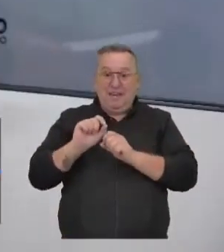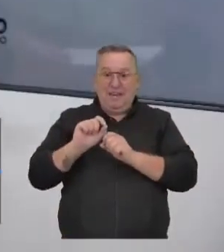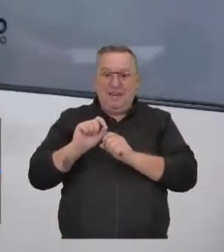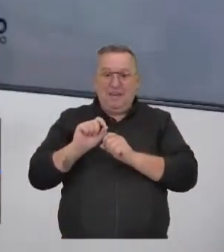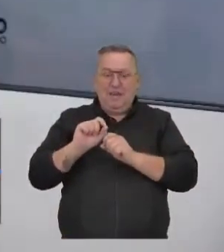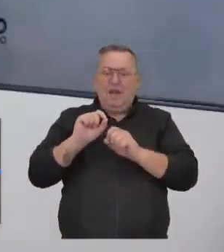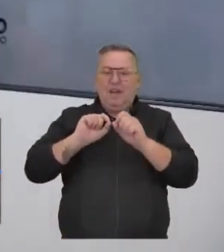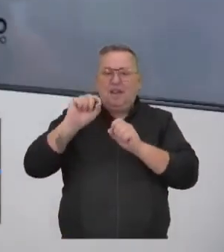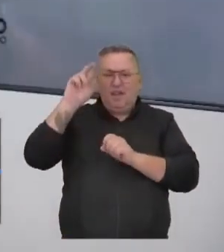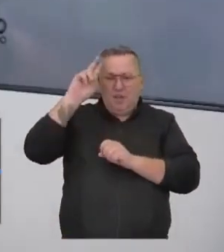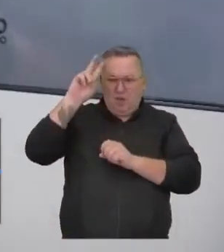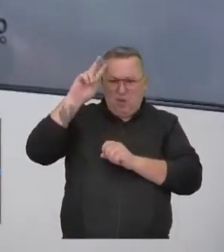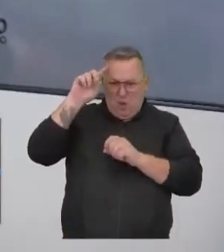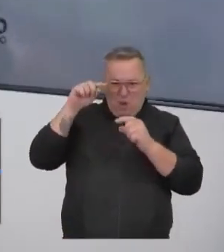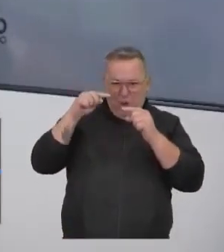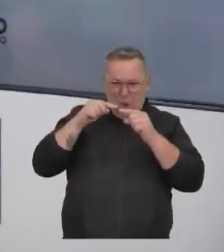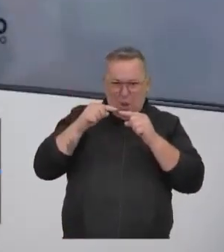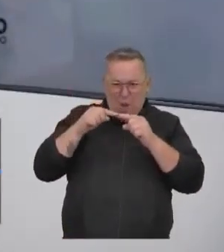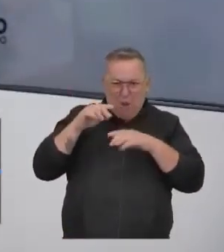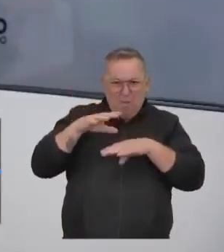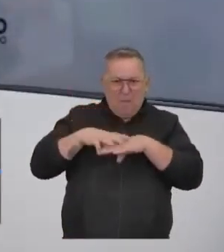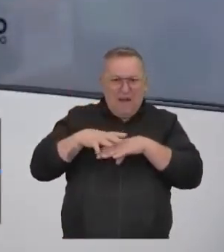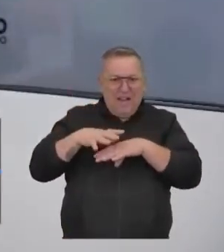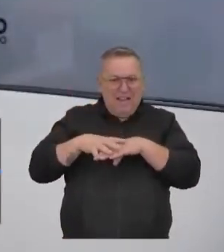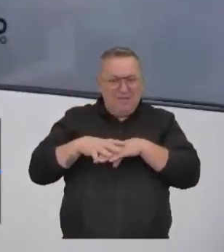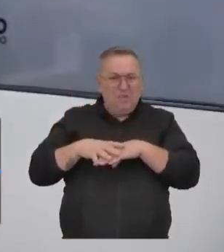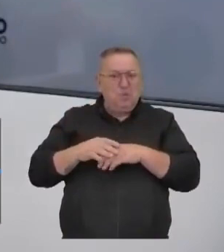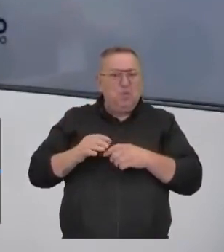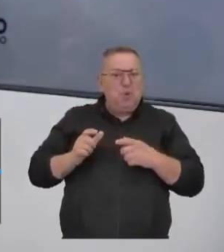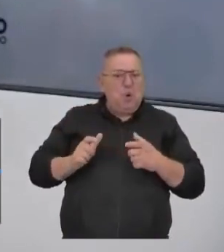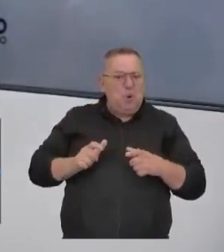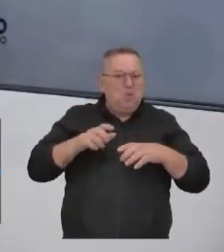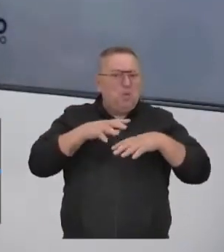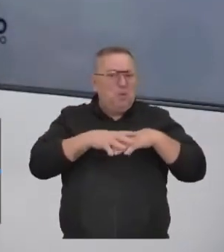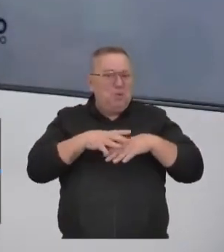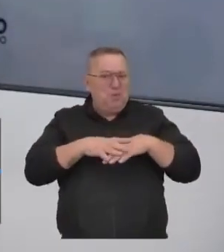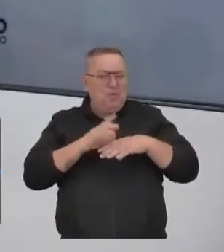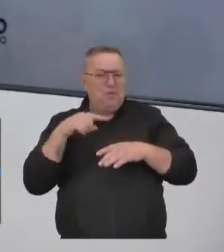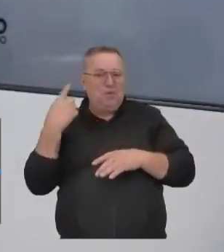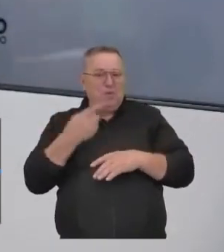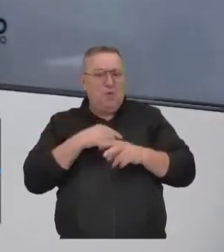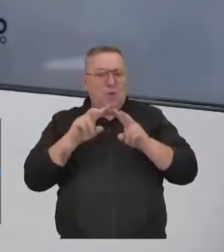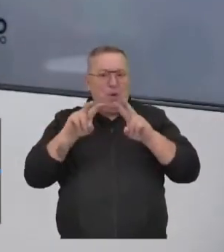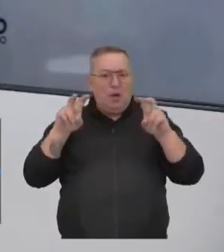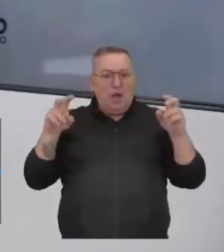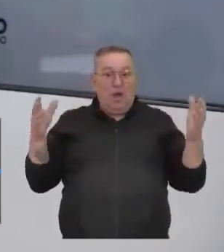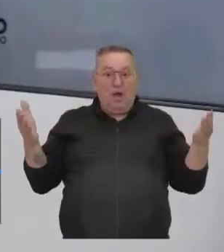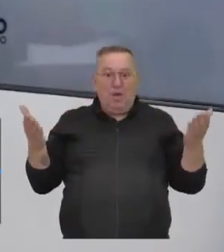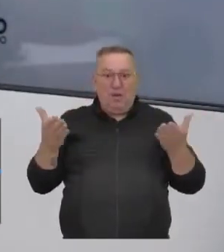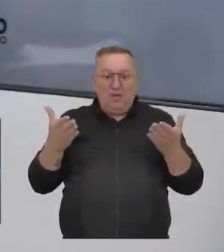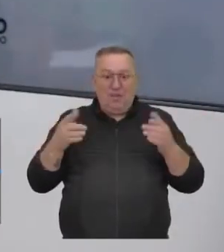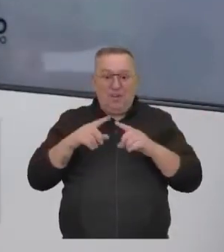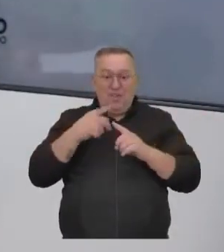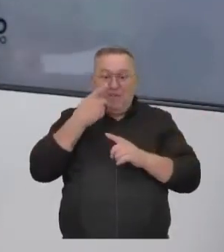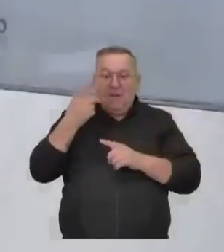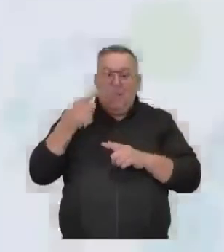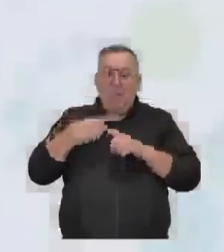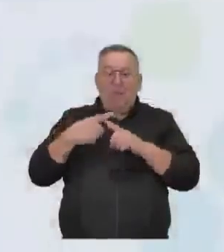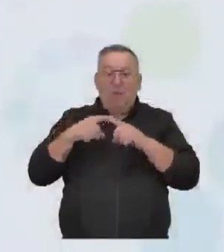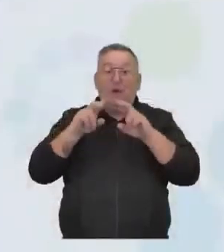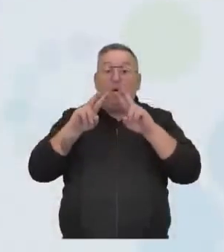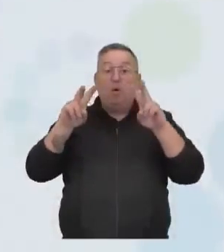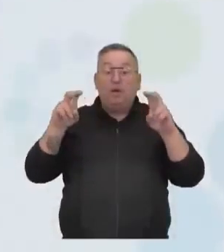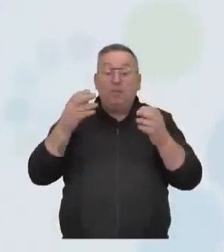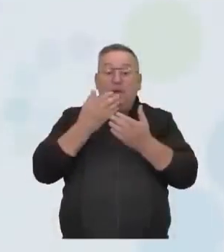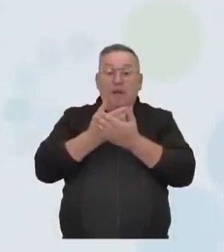que história tem a ver com matemática? Onde que matemática entra no nosso tema de hoje? Então, na tela para vocês, o tema da nossa